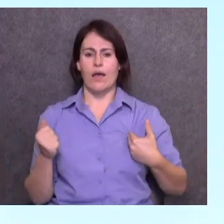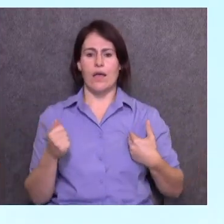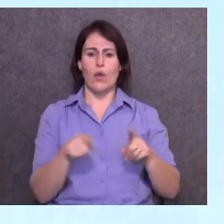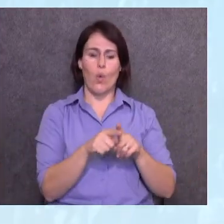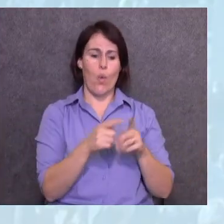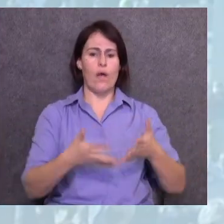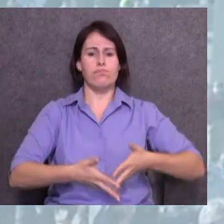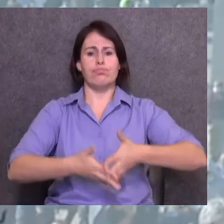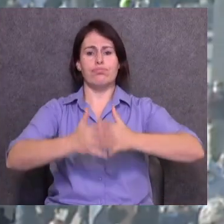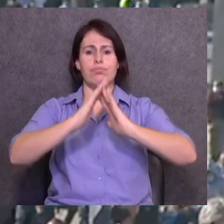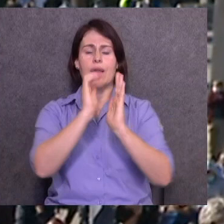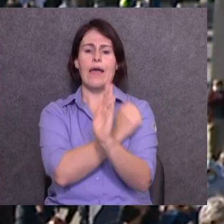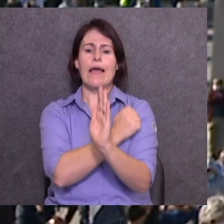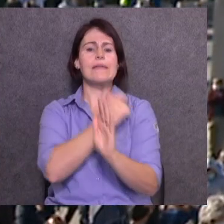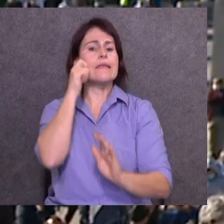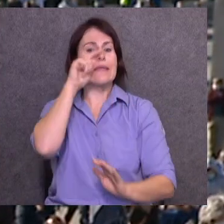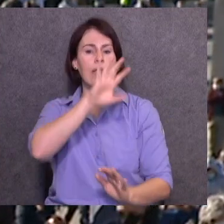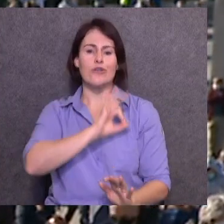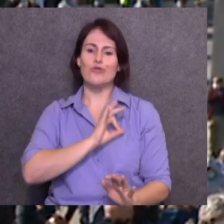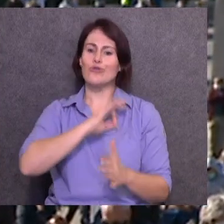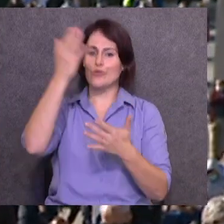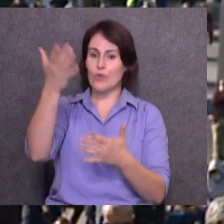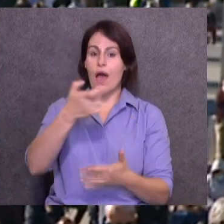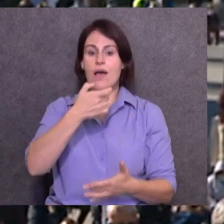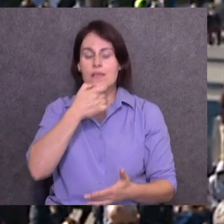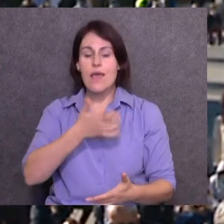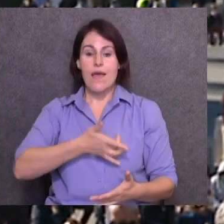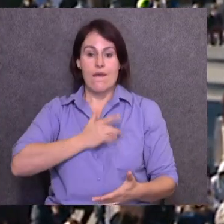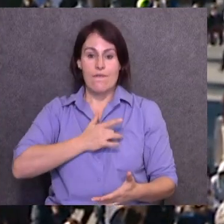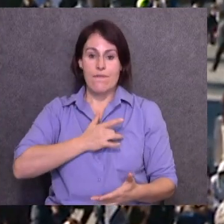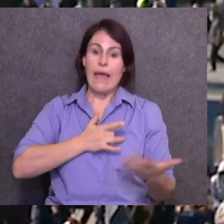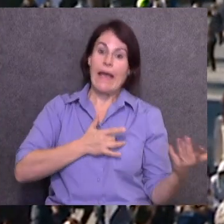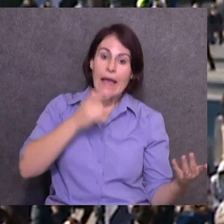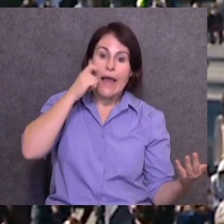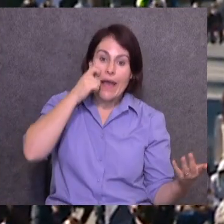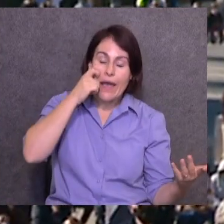do Senhor, a partir do amor paterno e materno de Deus.